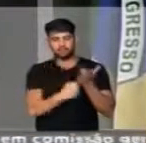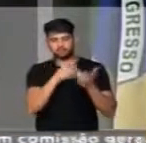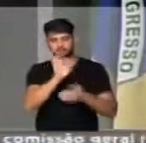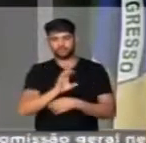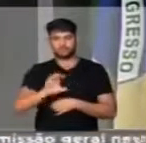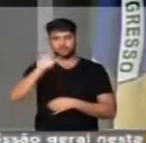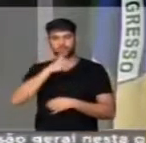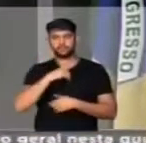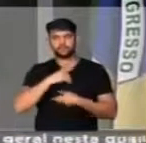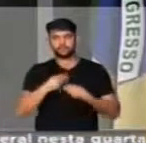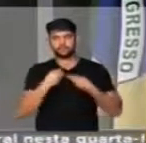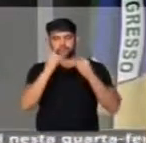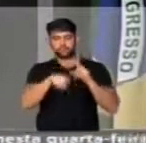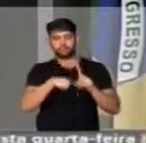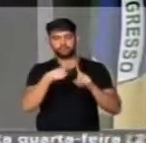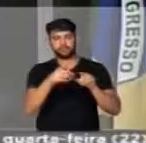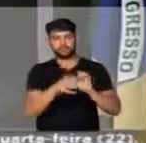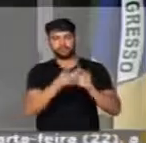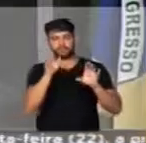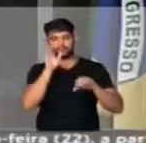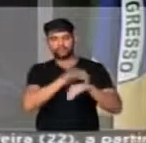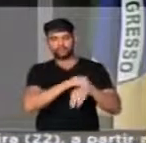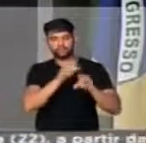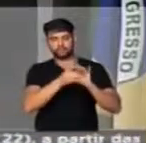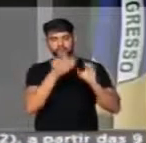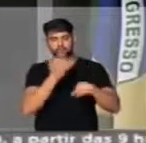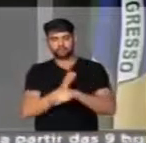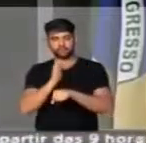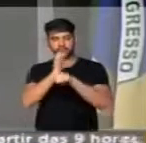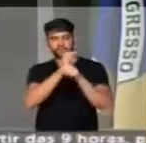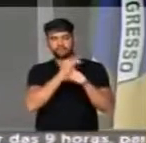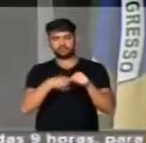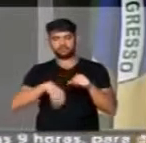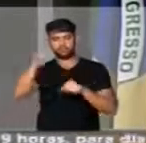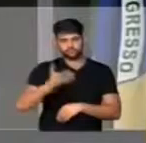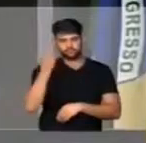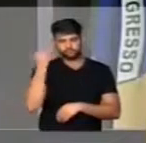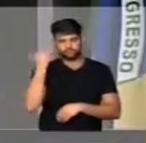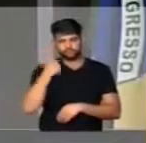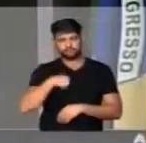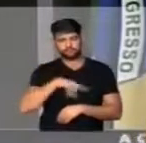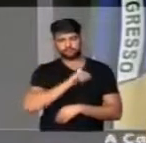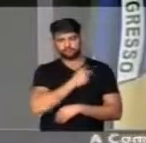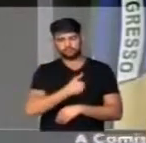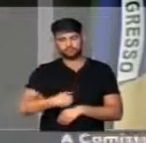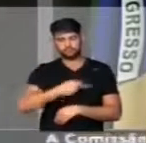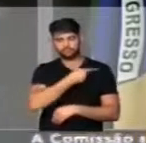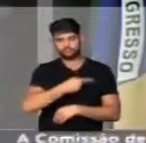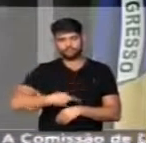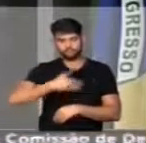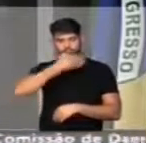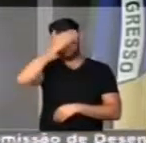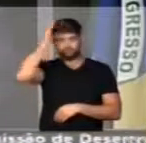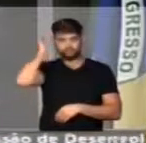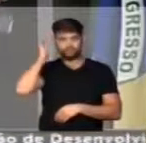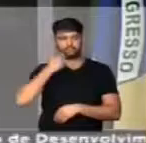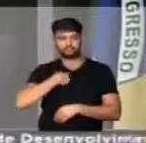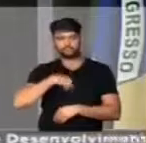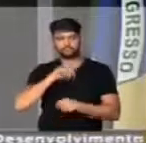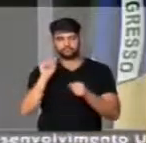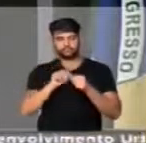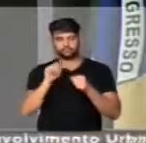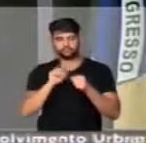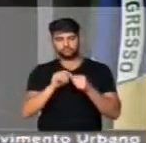que conceda maior autonomia aos estados brasileiros. O governo do presidente Michel Temer